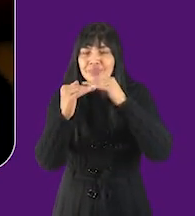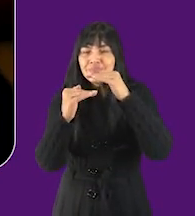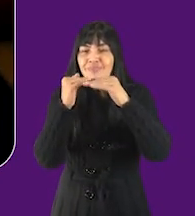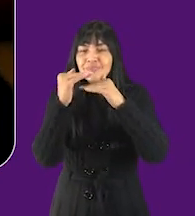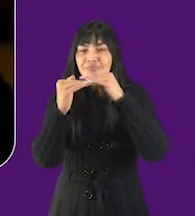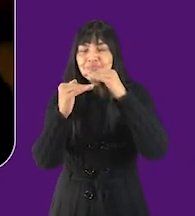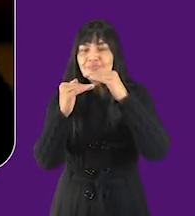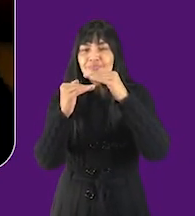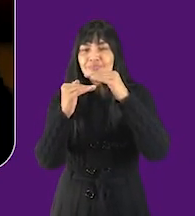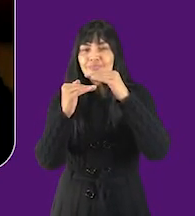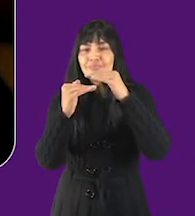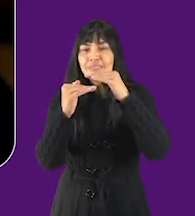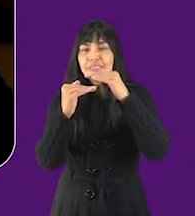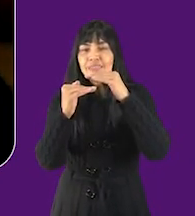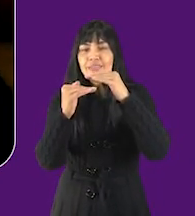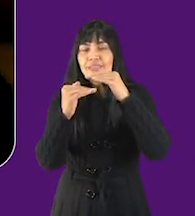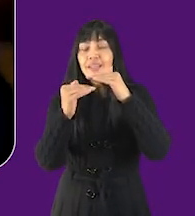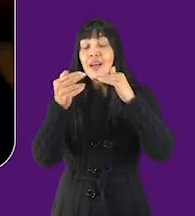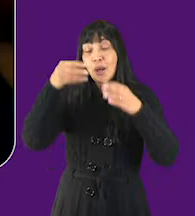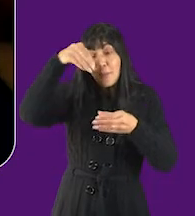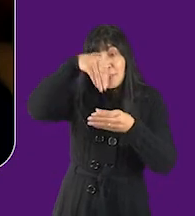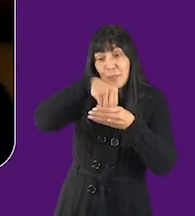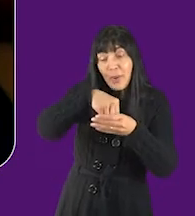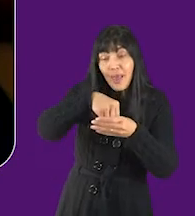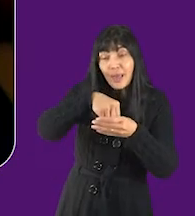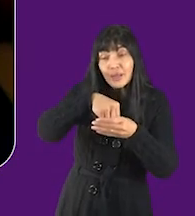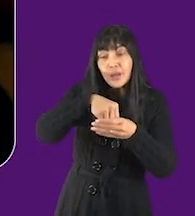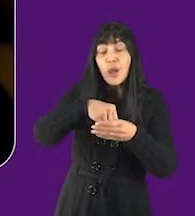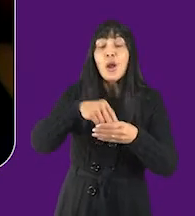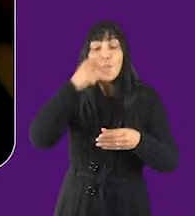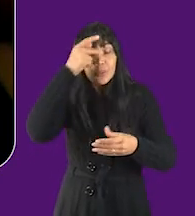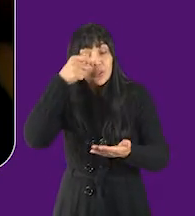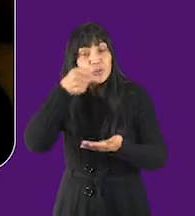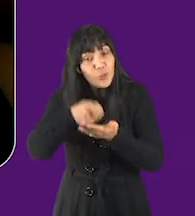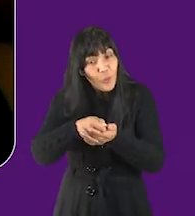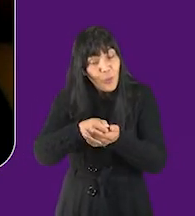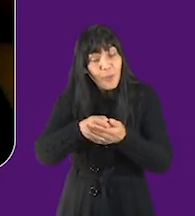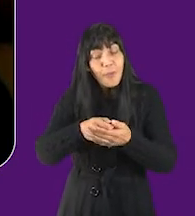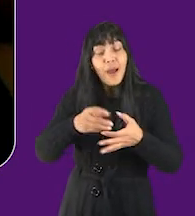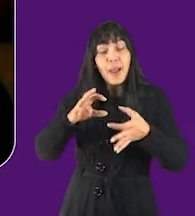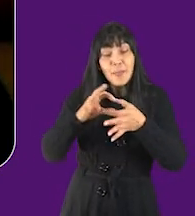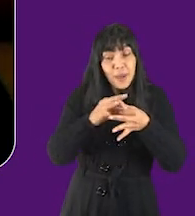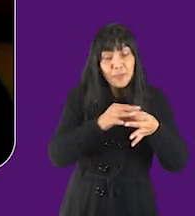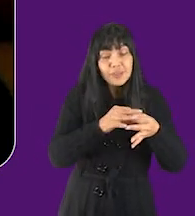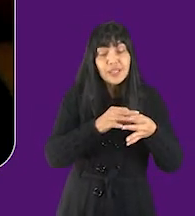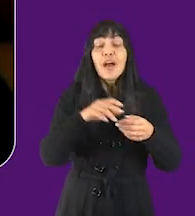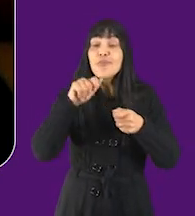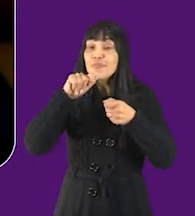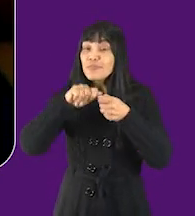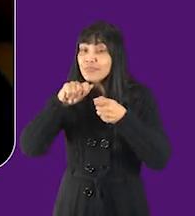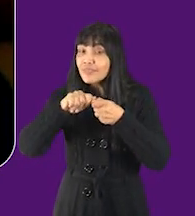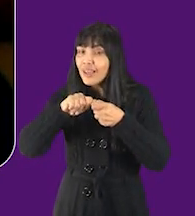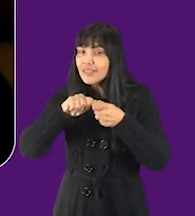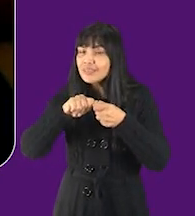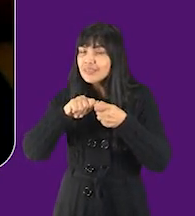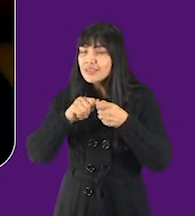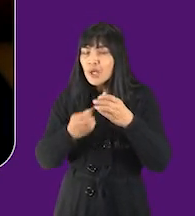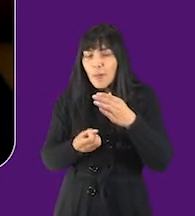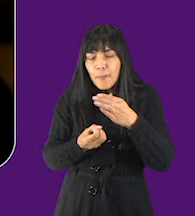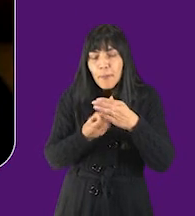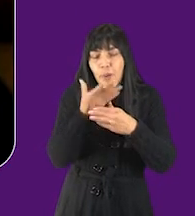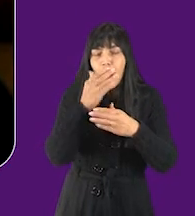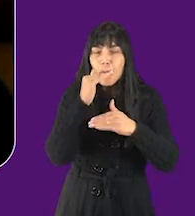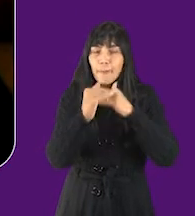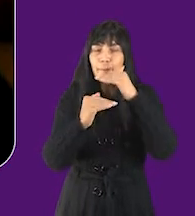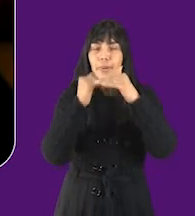desenvolvimento, onde nesse centro, juntamente com clientes e parceiros, faz uso da cocriação